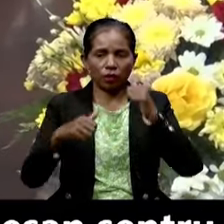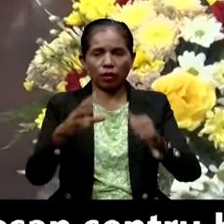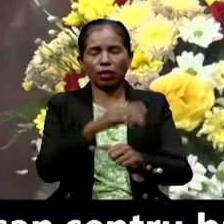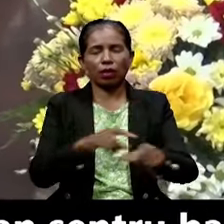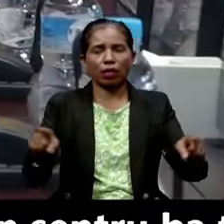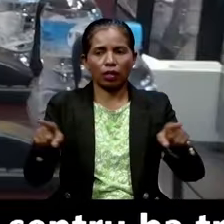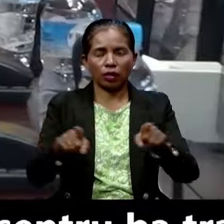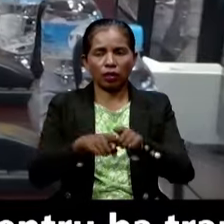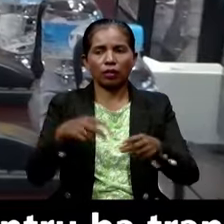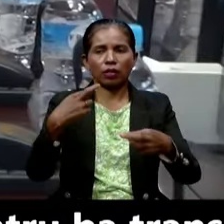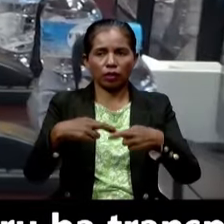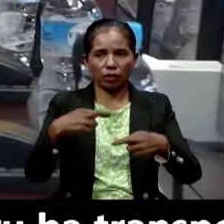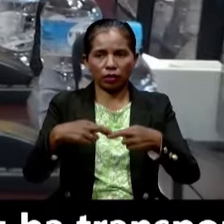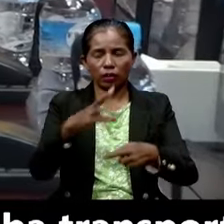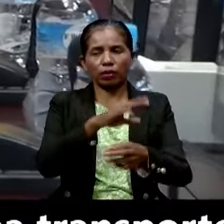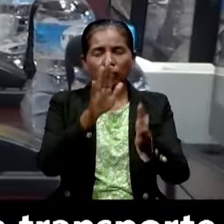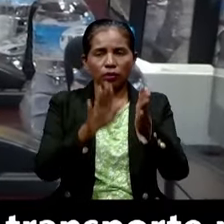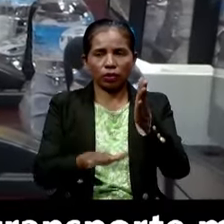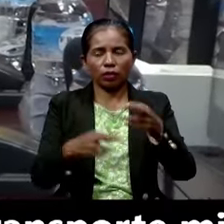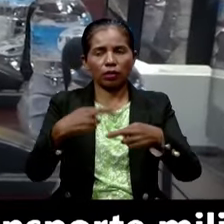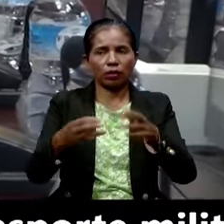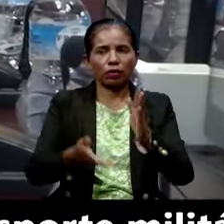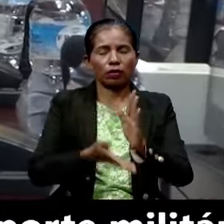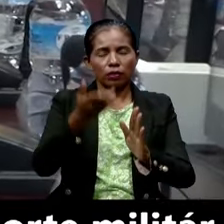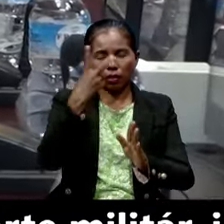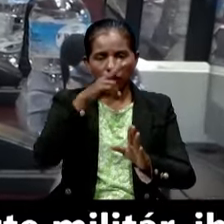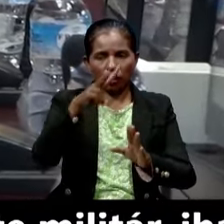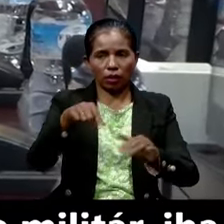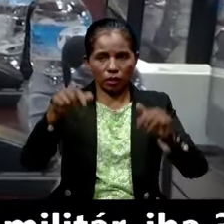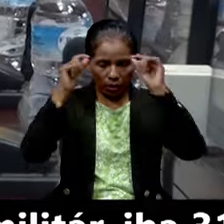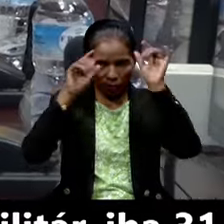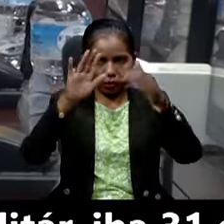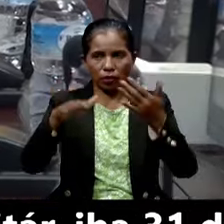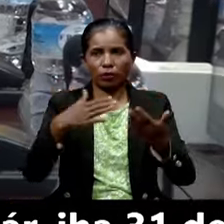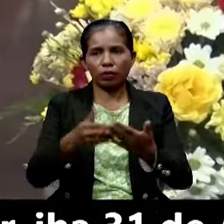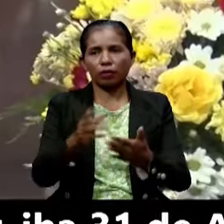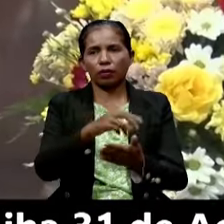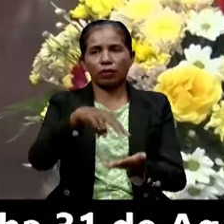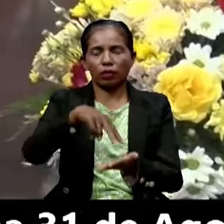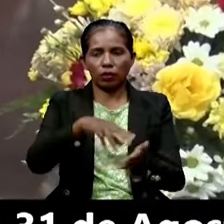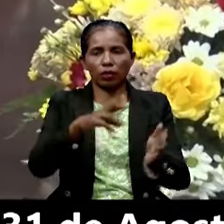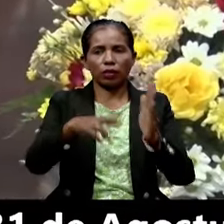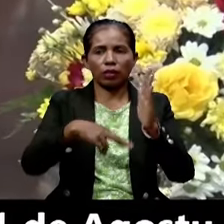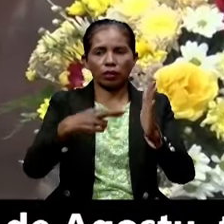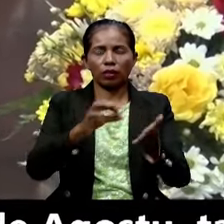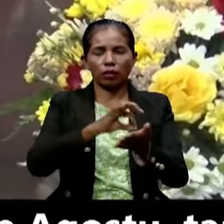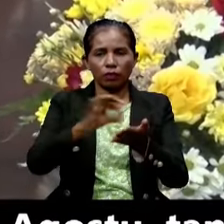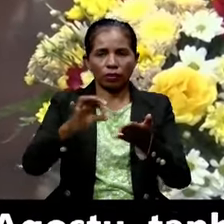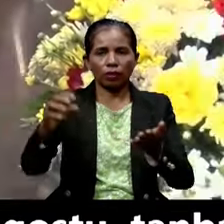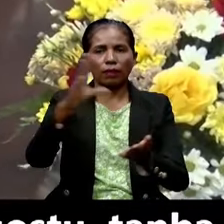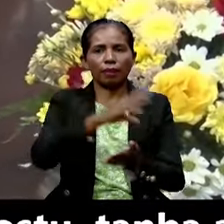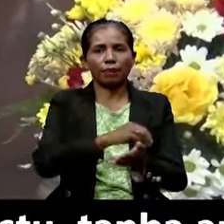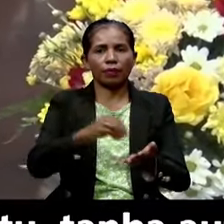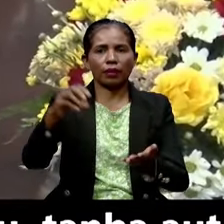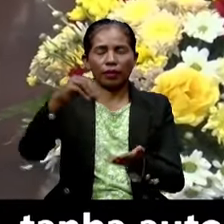hanesan risco medio no risco as, o de halo operação e a território nacional não estabelece procedimento formulário no